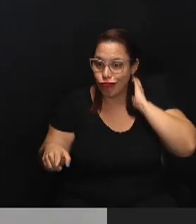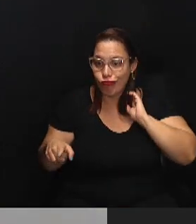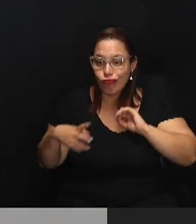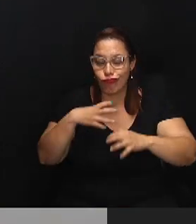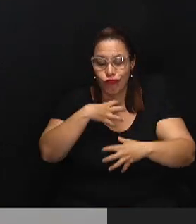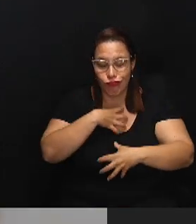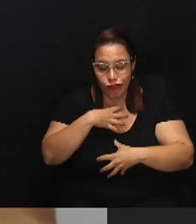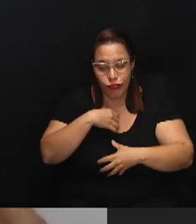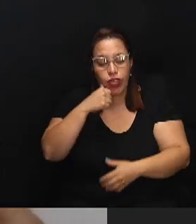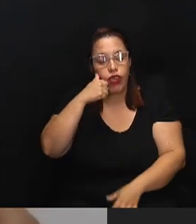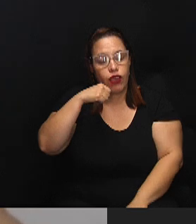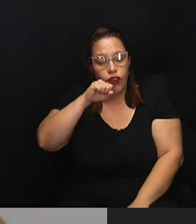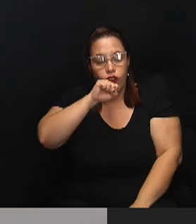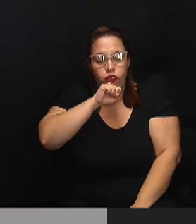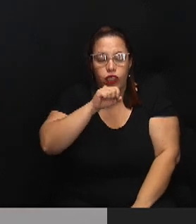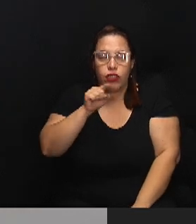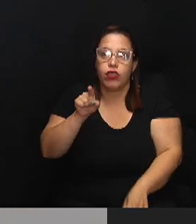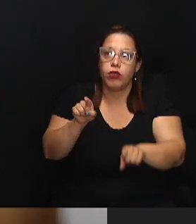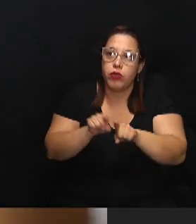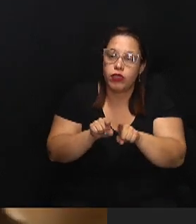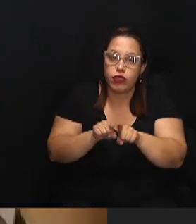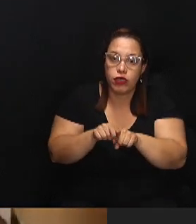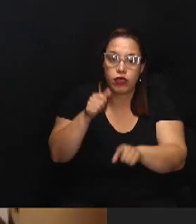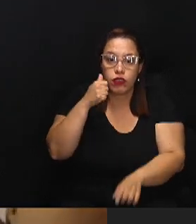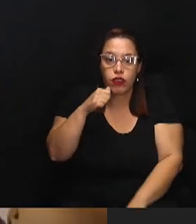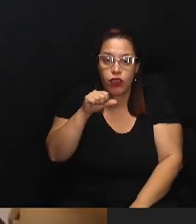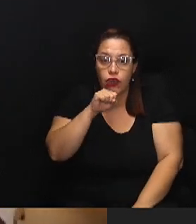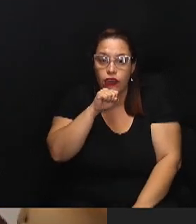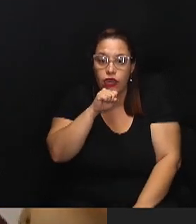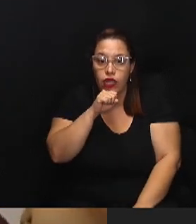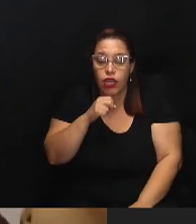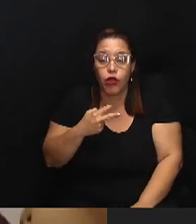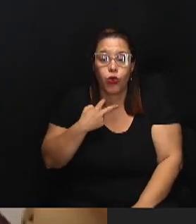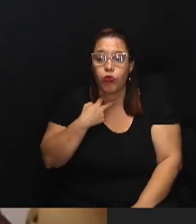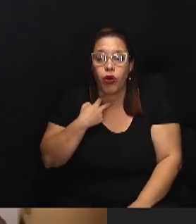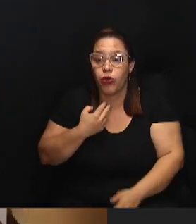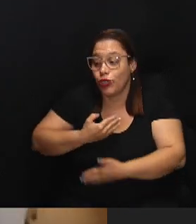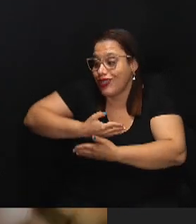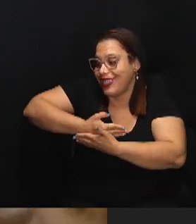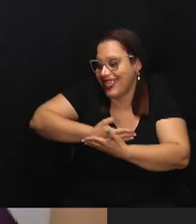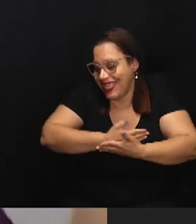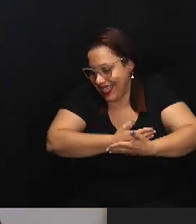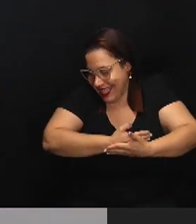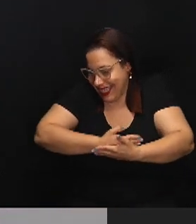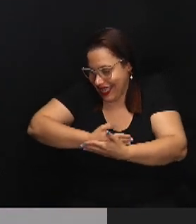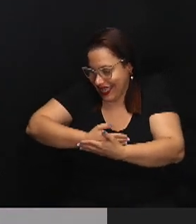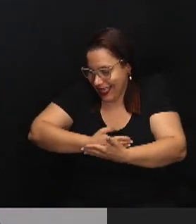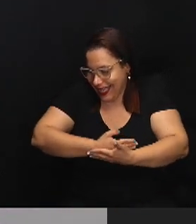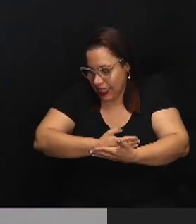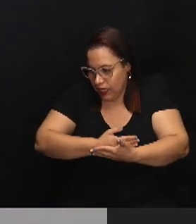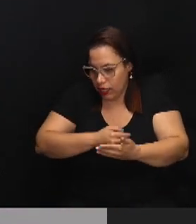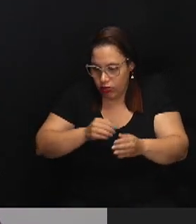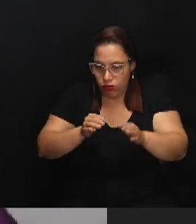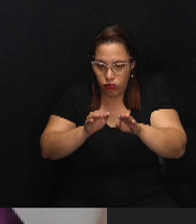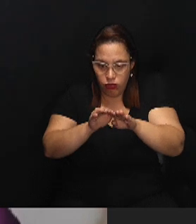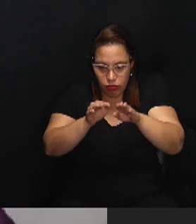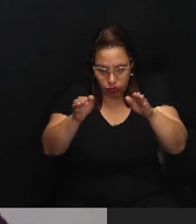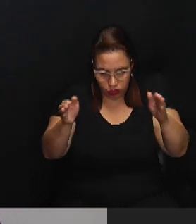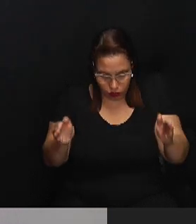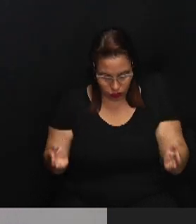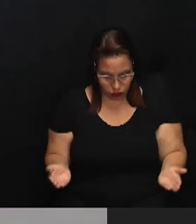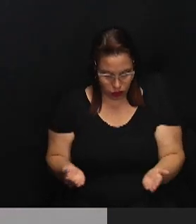mãe. Outra coisa, essa mãe não pode maternar esse bebê, porque ele está dentro, né,